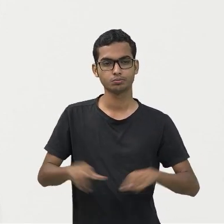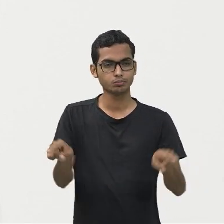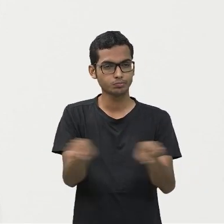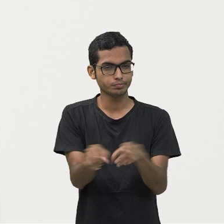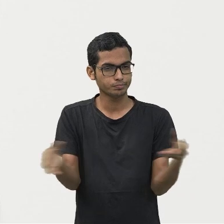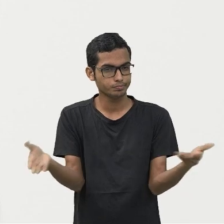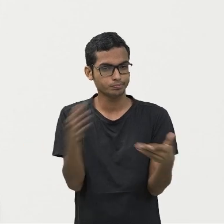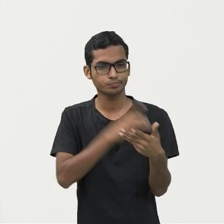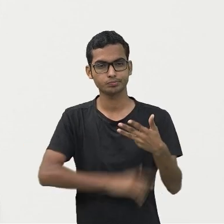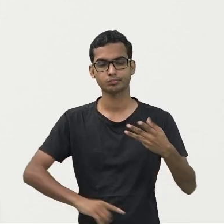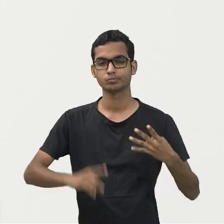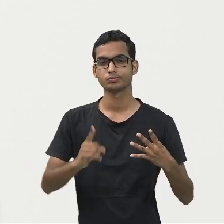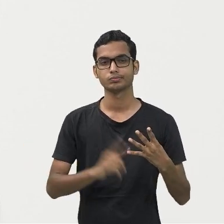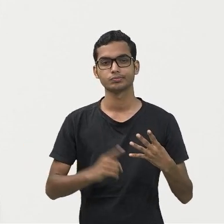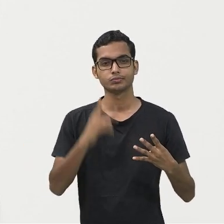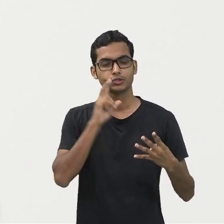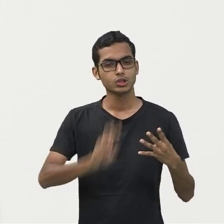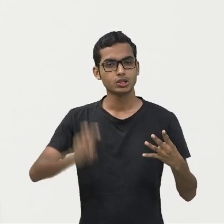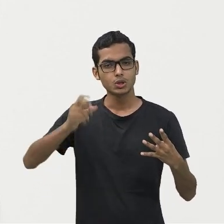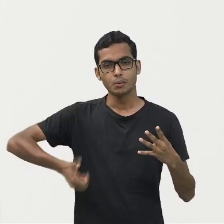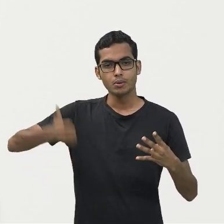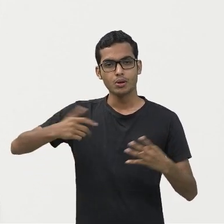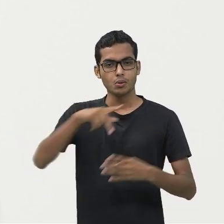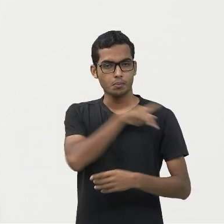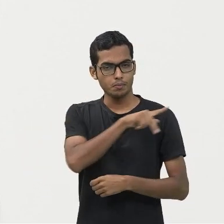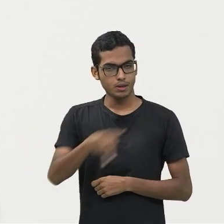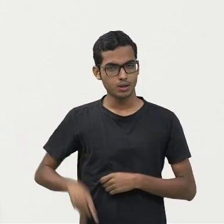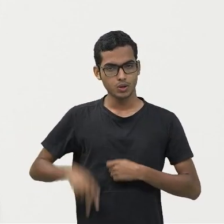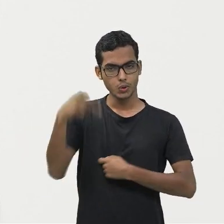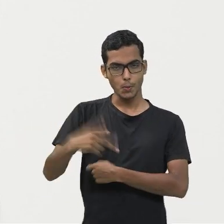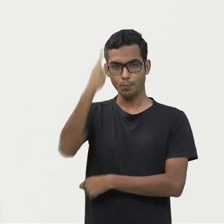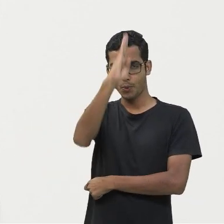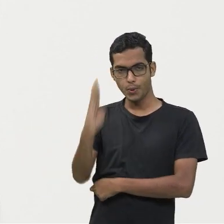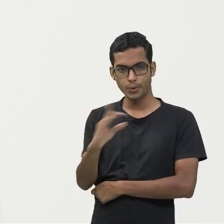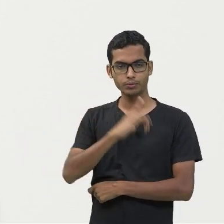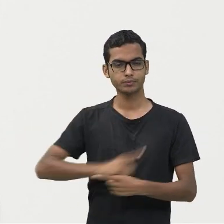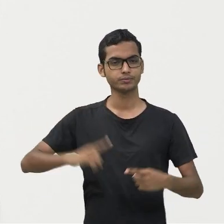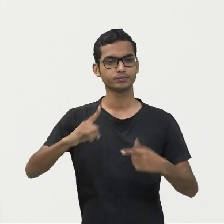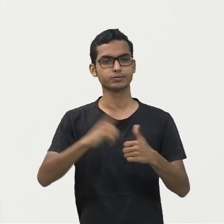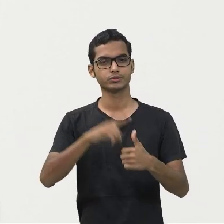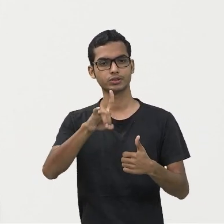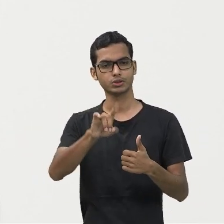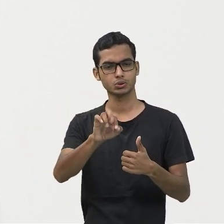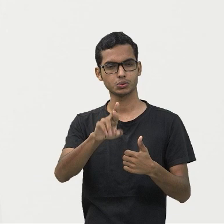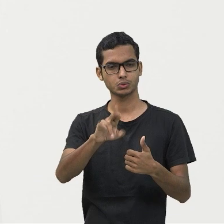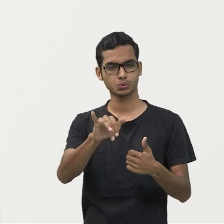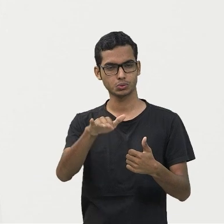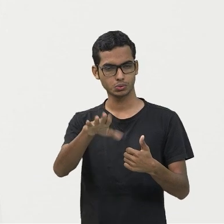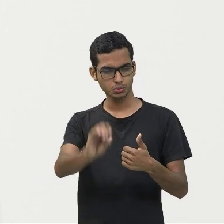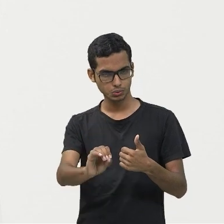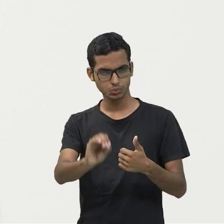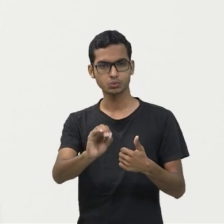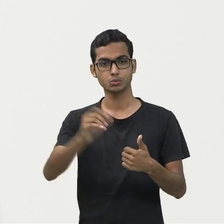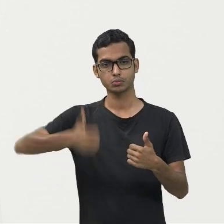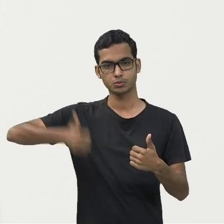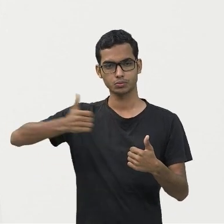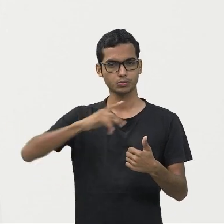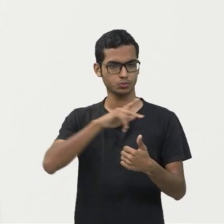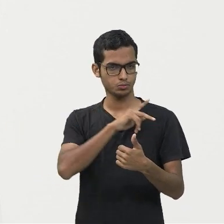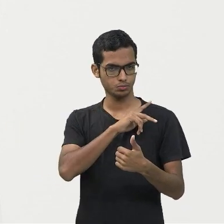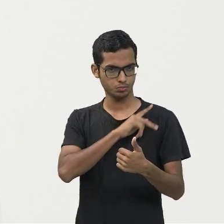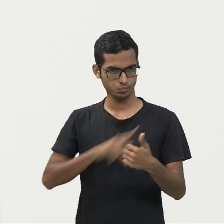5 primeiros presidentes do Brasil. Então, aí nós temos, ó, Deodoro da Fonseca, que foi o primeiro presidente do